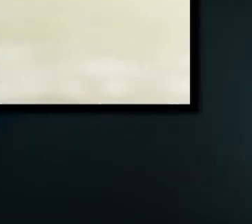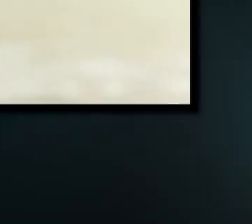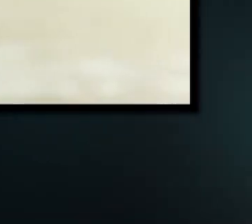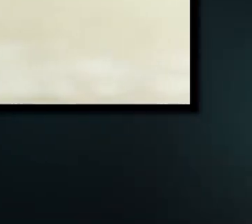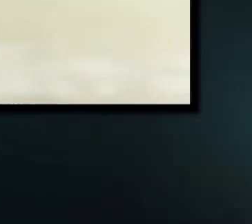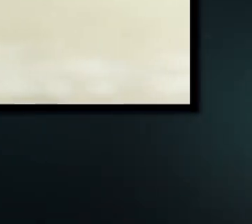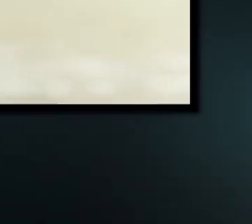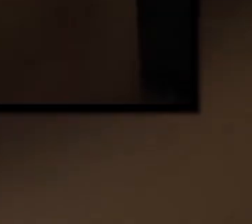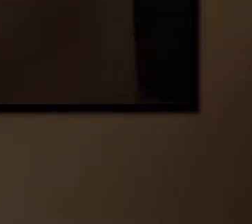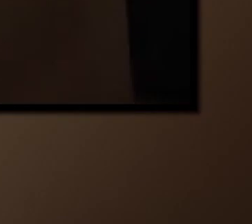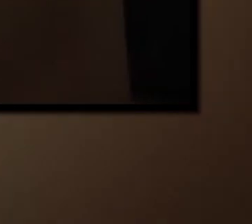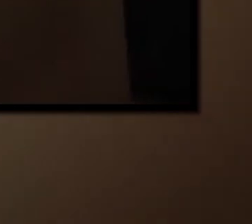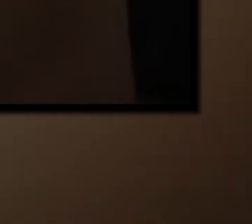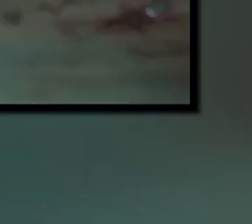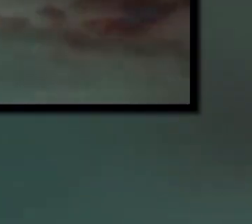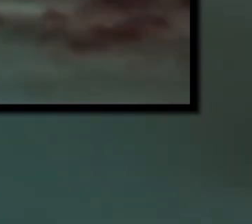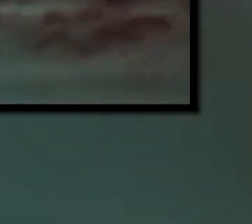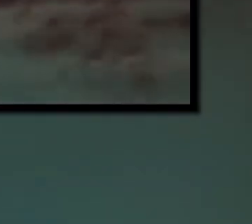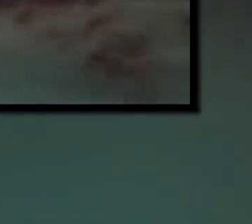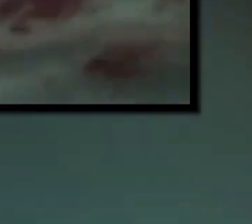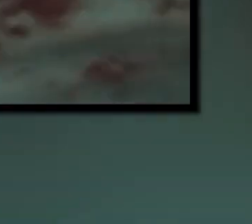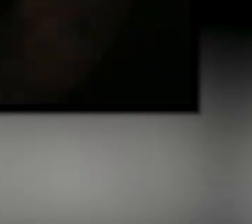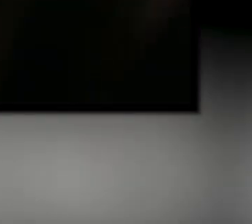Een ode aan het leven.